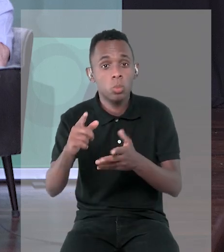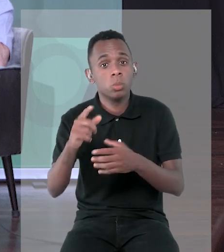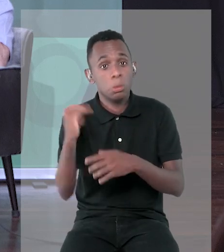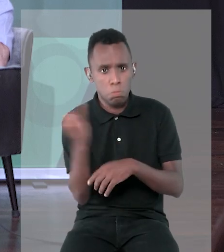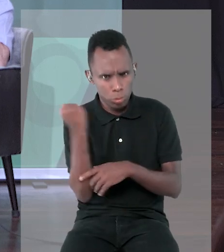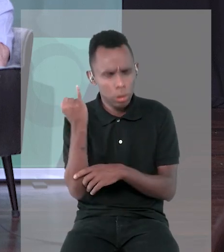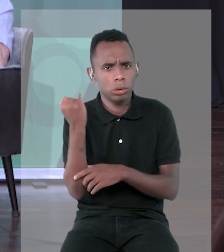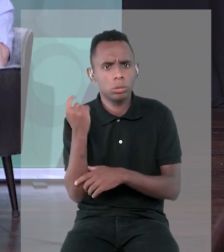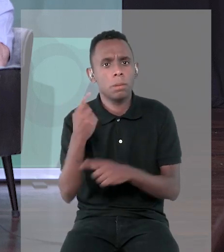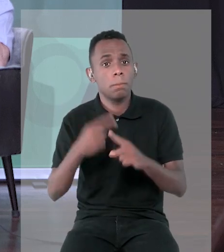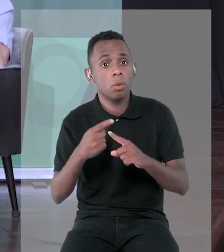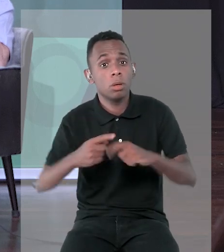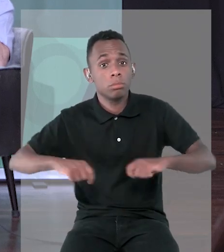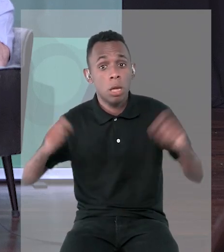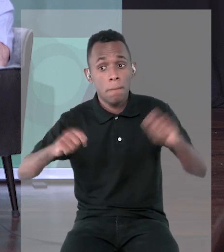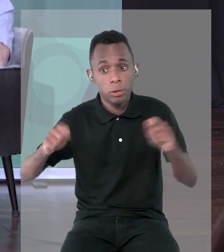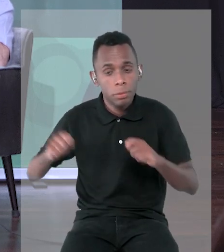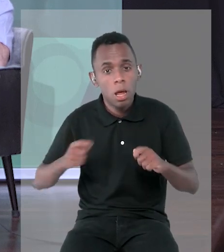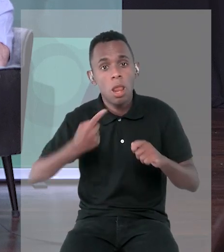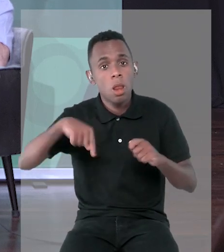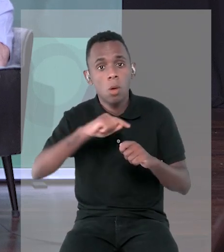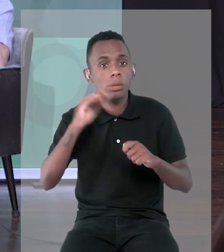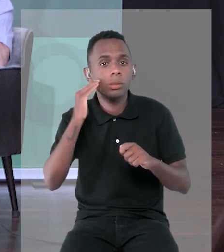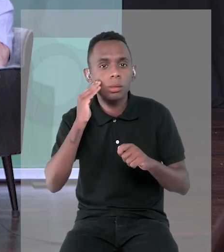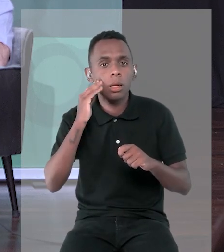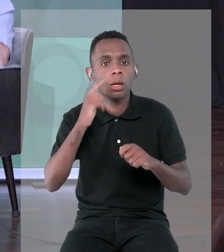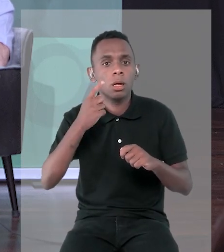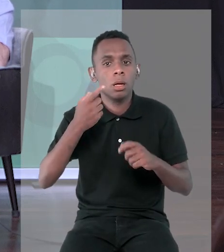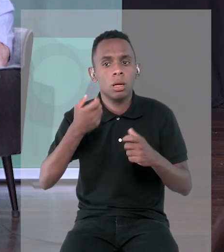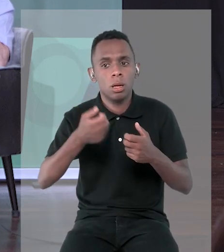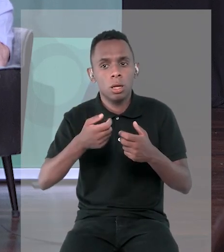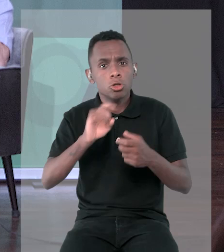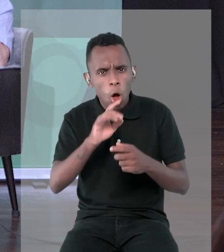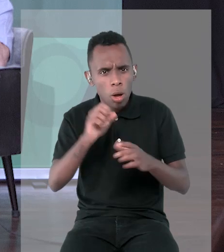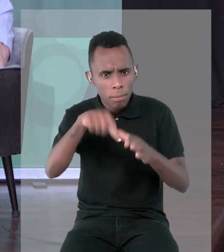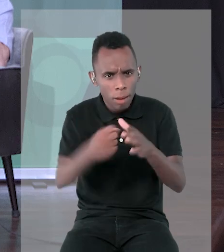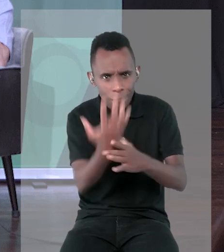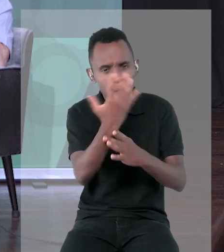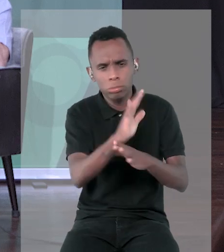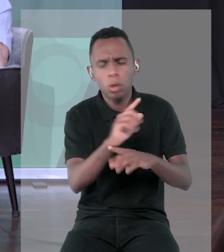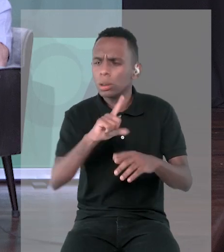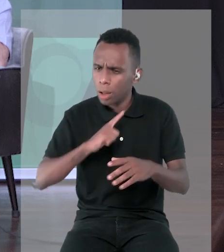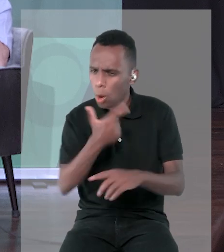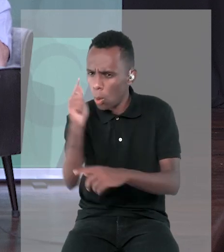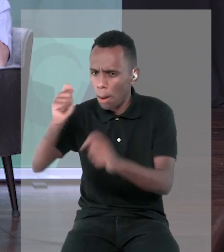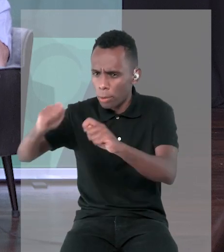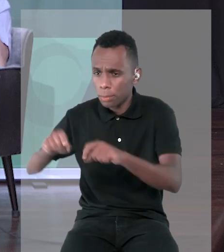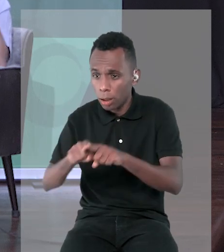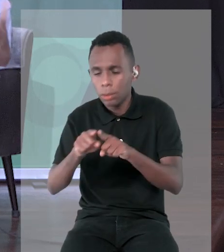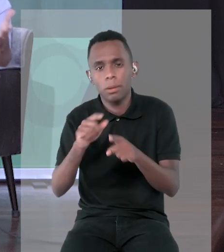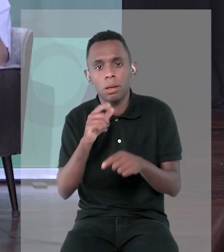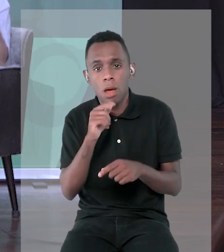muitas portas para a gente entender o que a gente podia fazer além de plantar florestas. Né? Então, recuperar